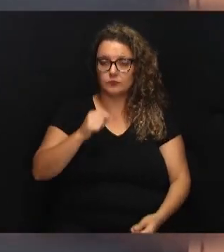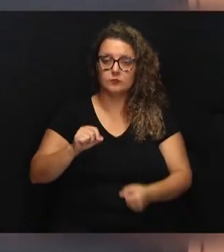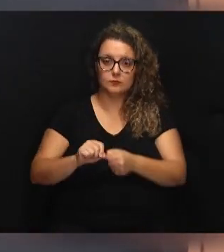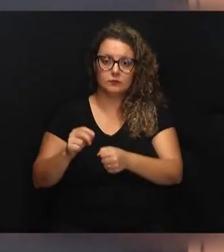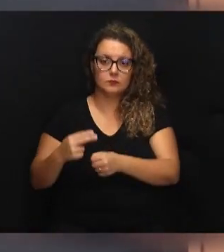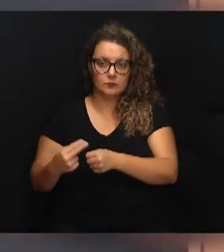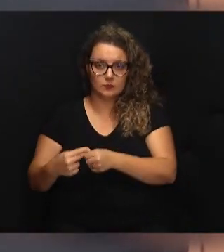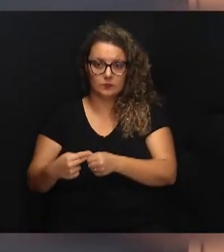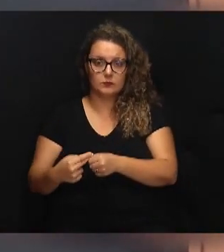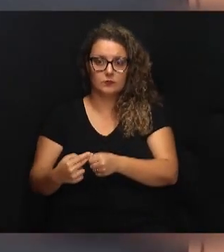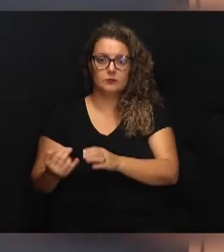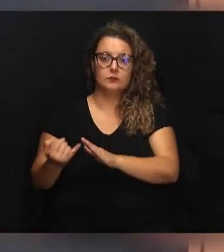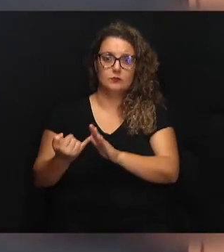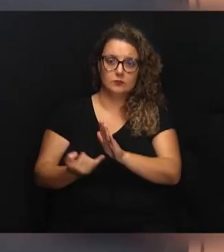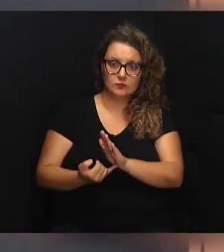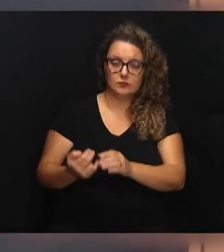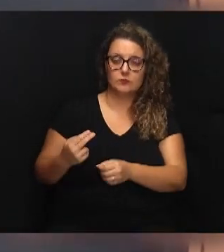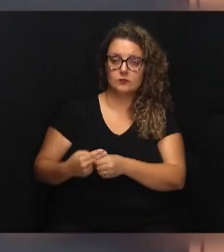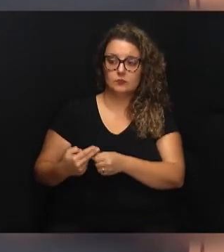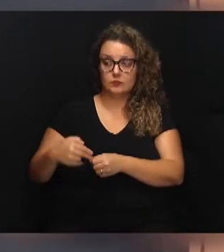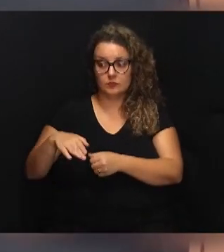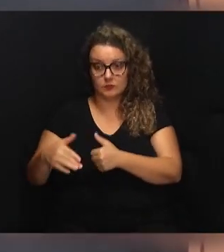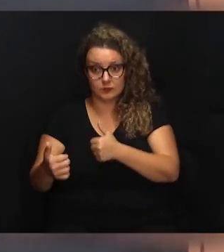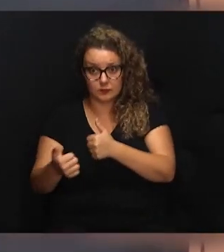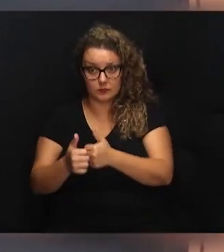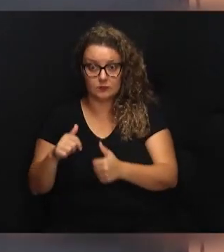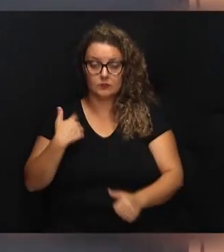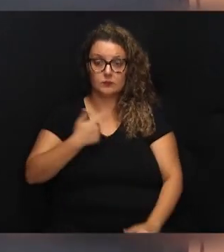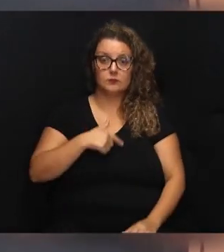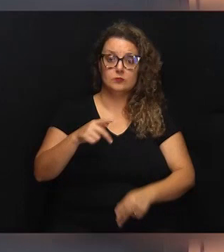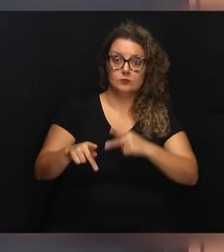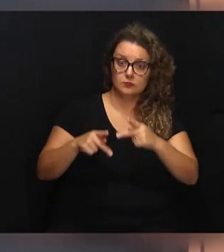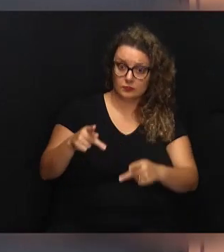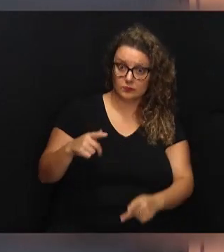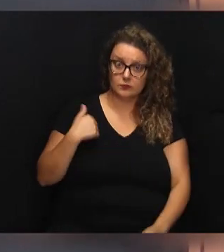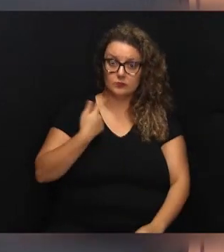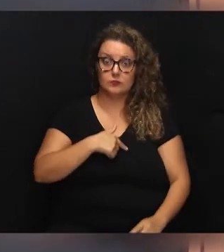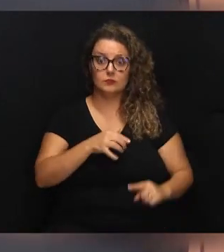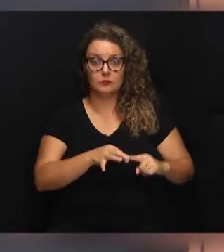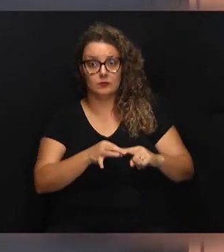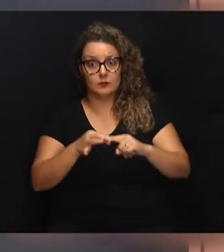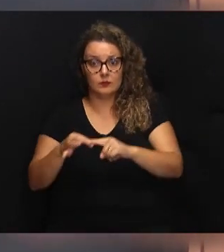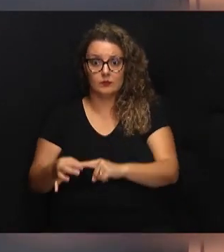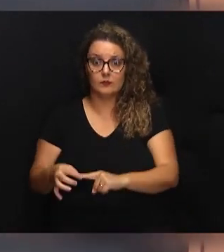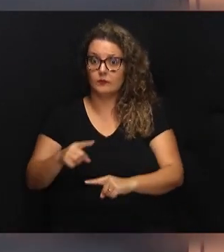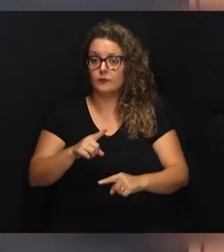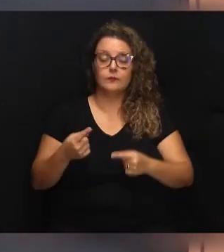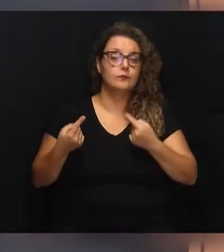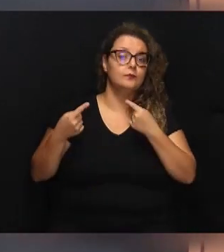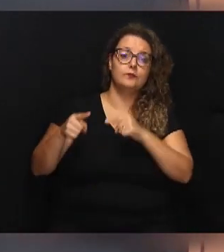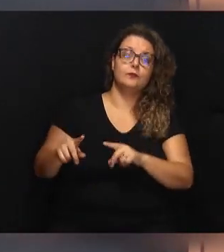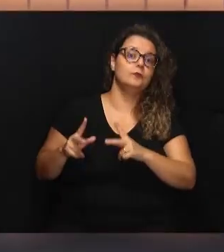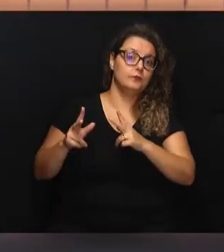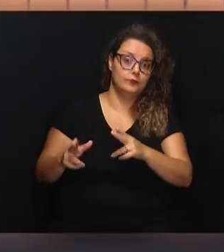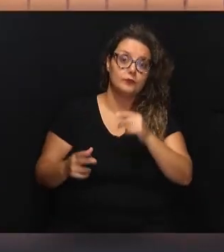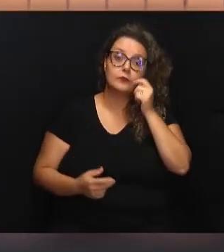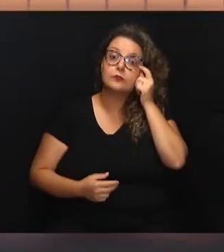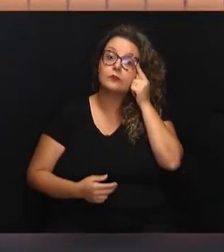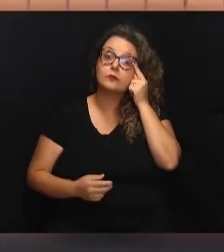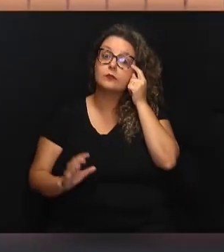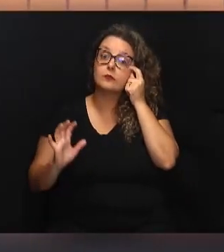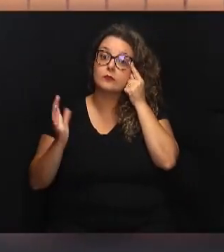entidades como a Unicamp mais próxima do nosso povo, da nossa periferia, e não atacar como foi atacada.